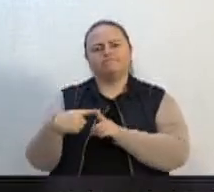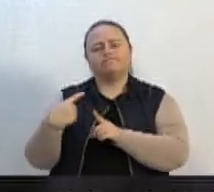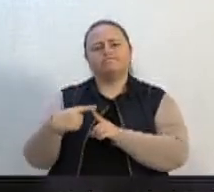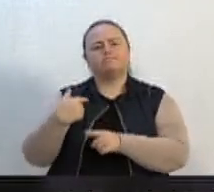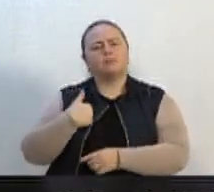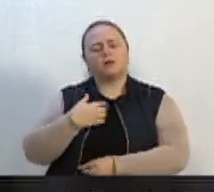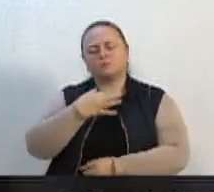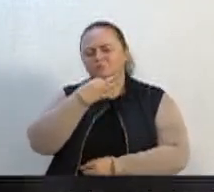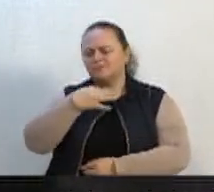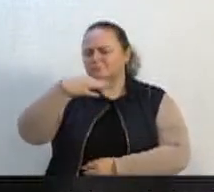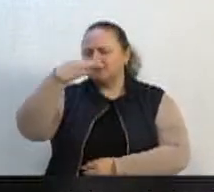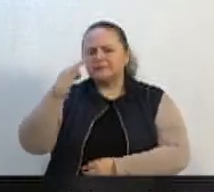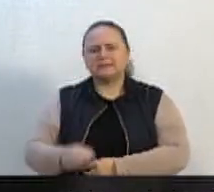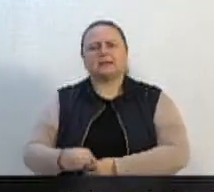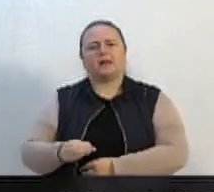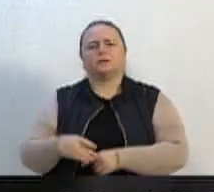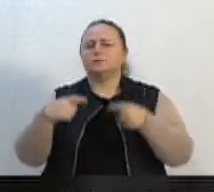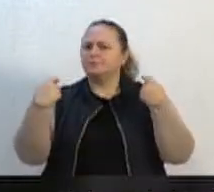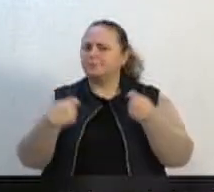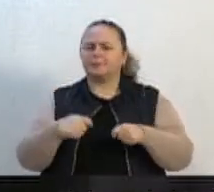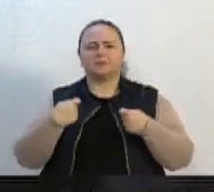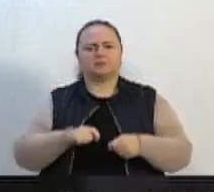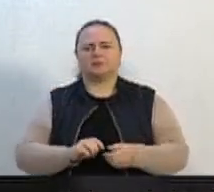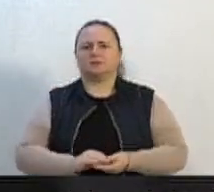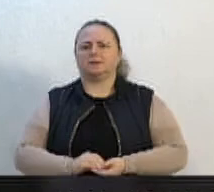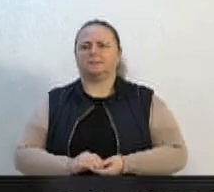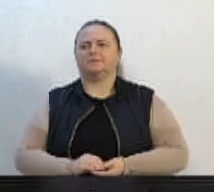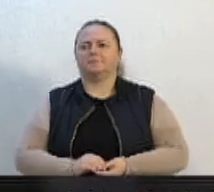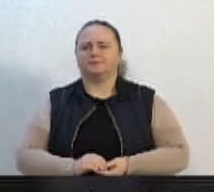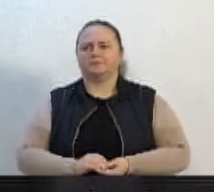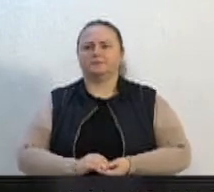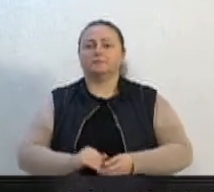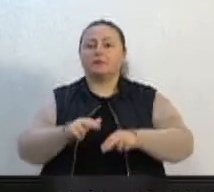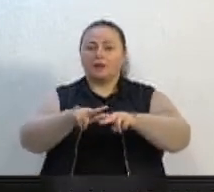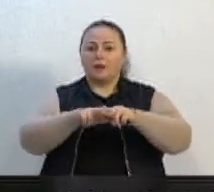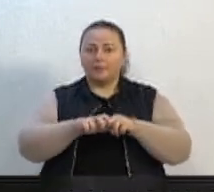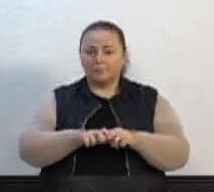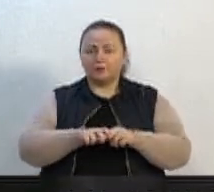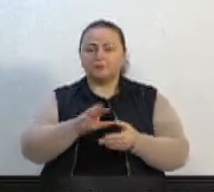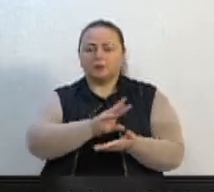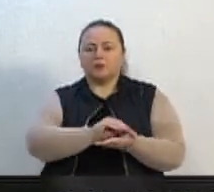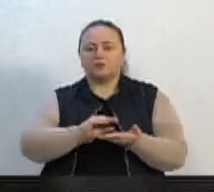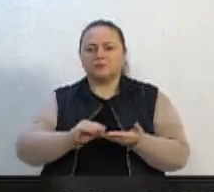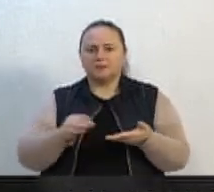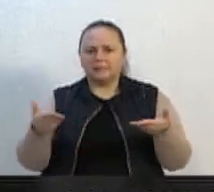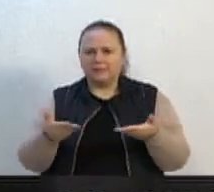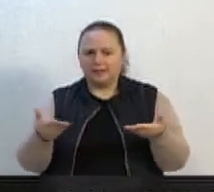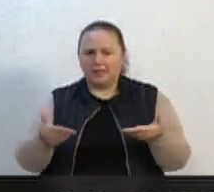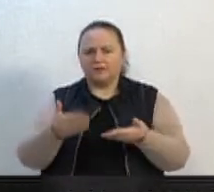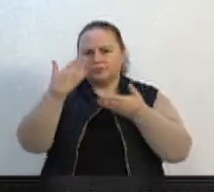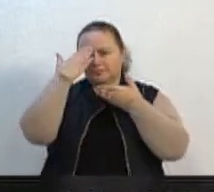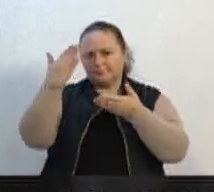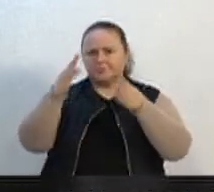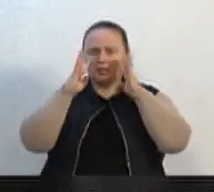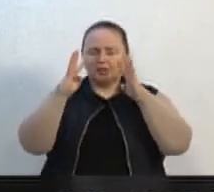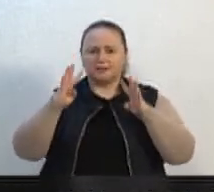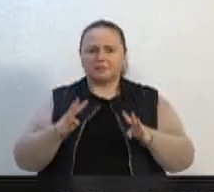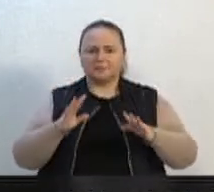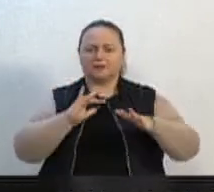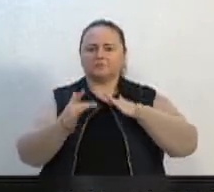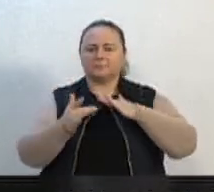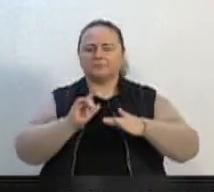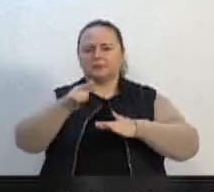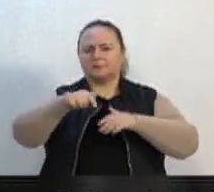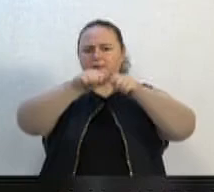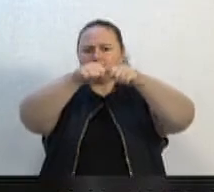certo, porque é o que tem que ser feito. Então, eu queria trazer esses dados aqui, agradeço a todos pela atenção, nas redes sociais eu vou